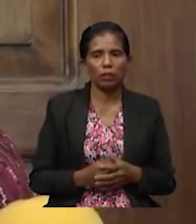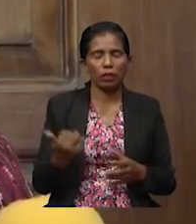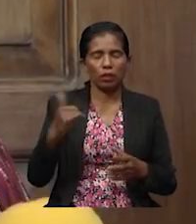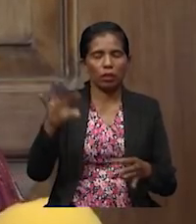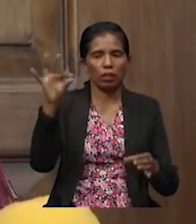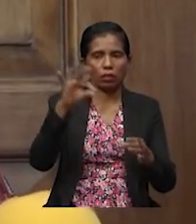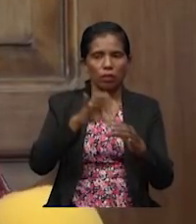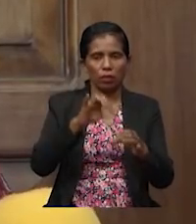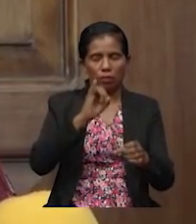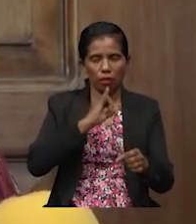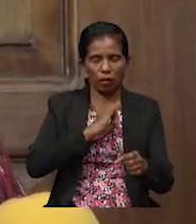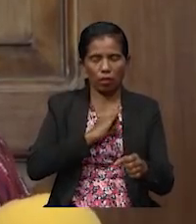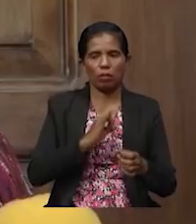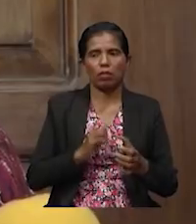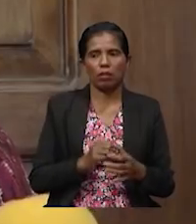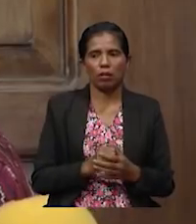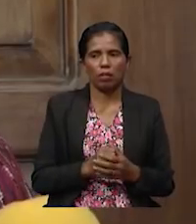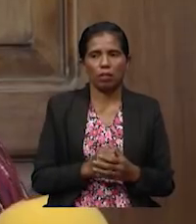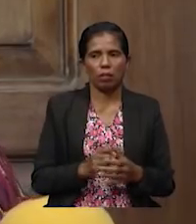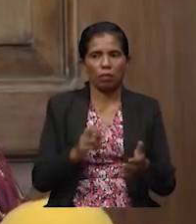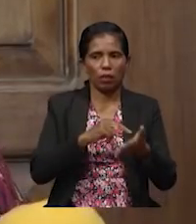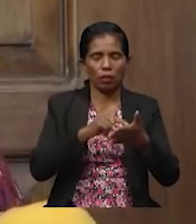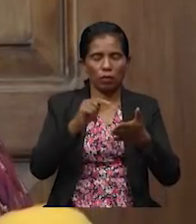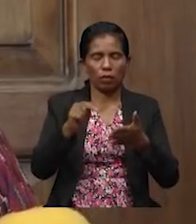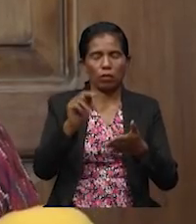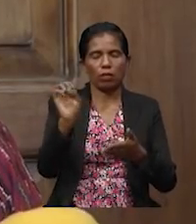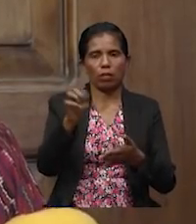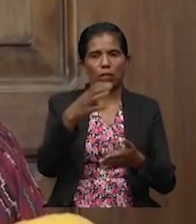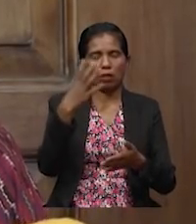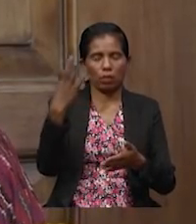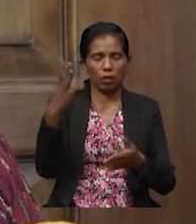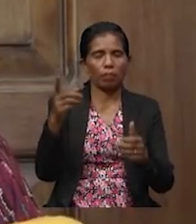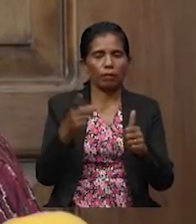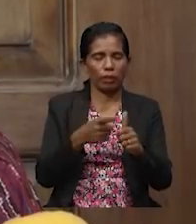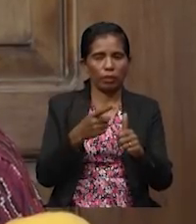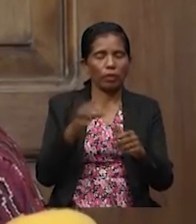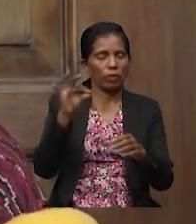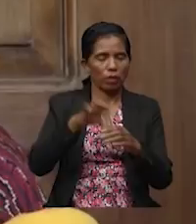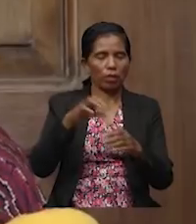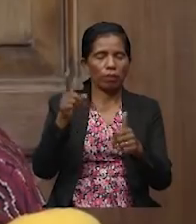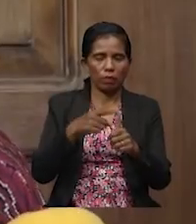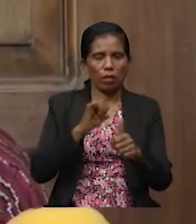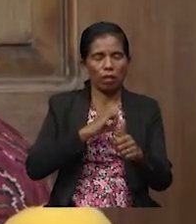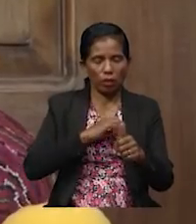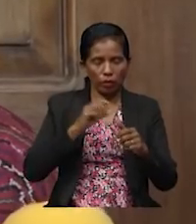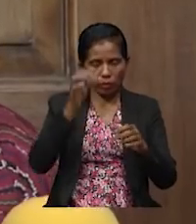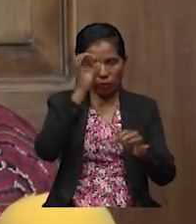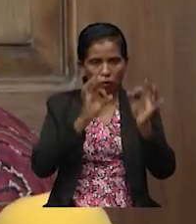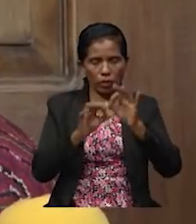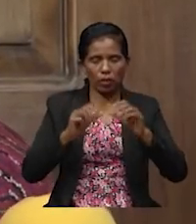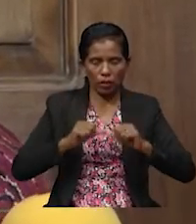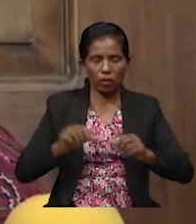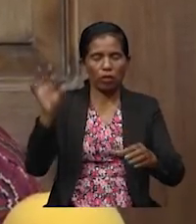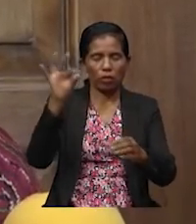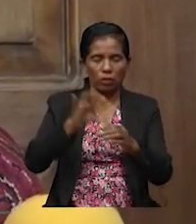vota para o número 14, primeira ronda, ao fiar que se continua a vota, e